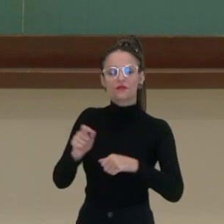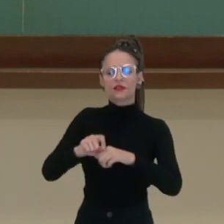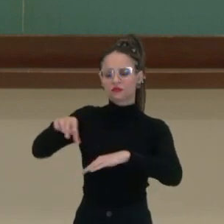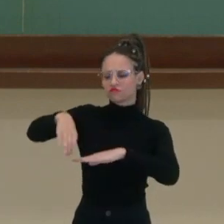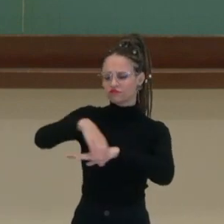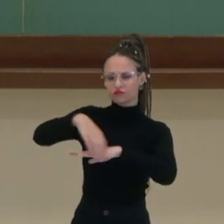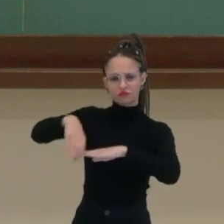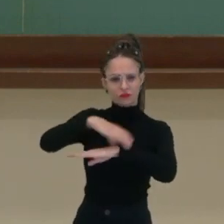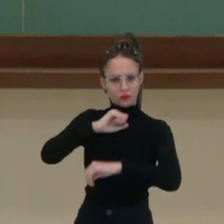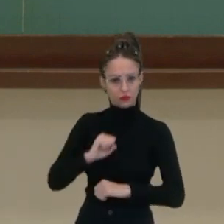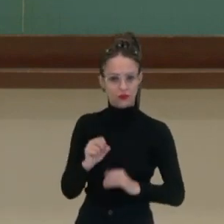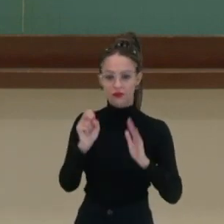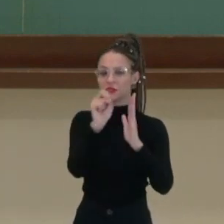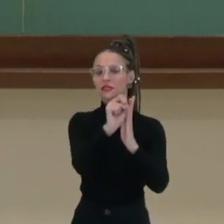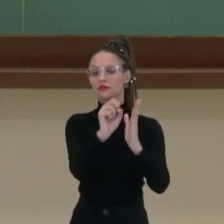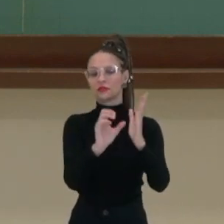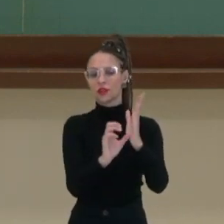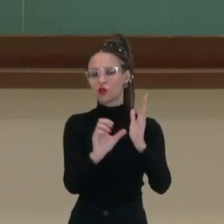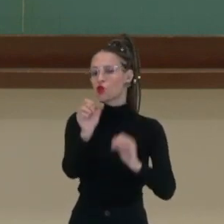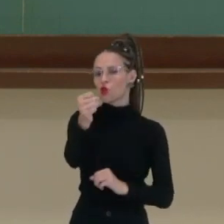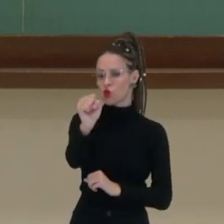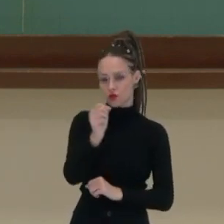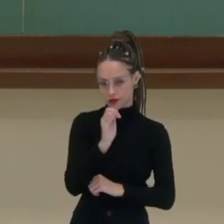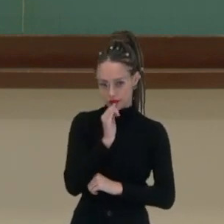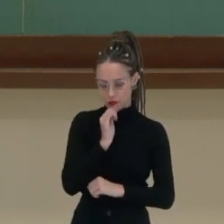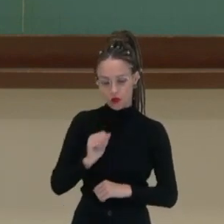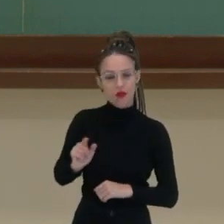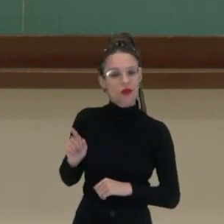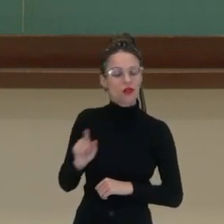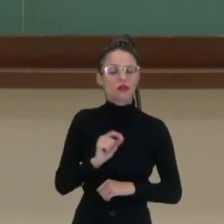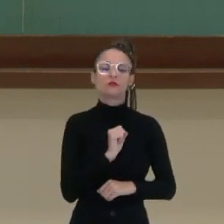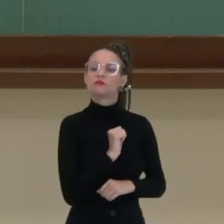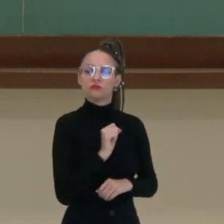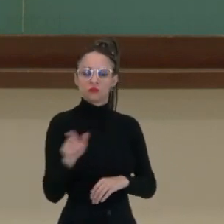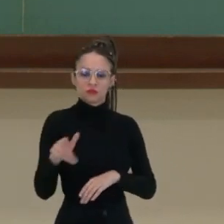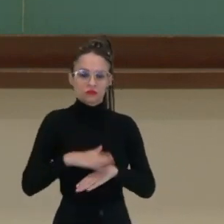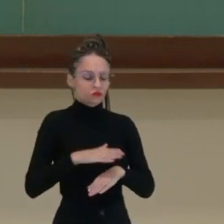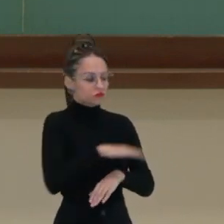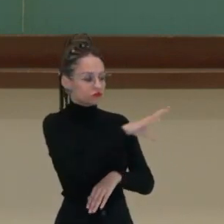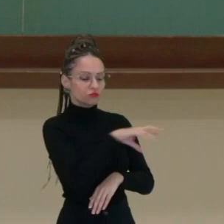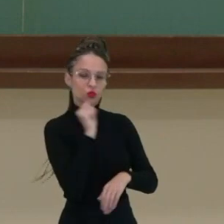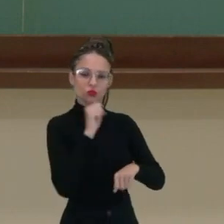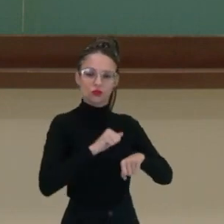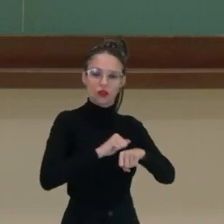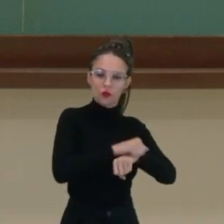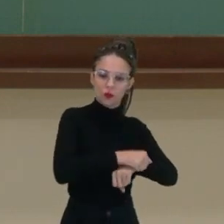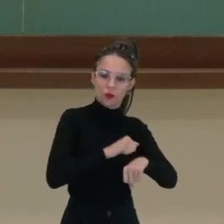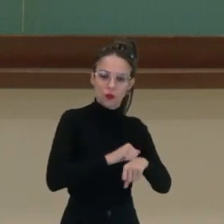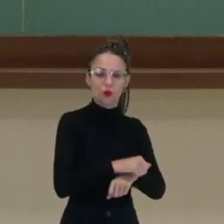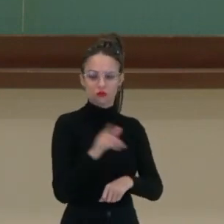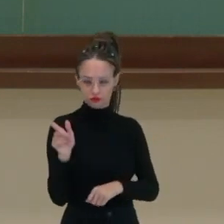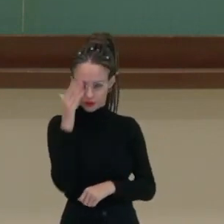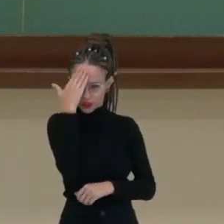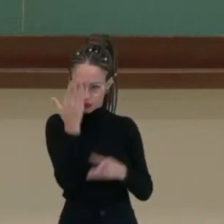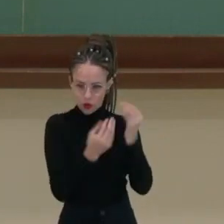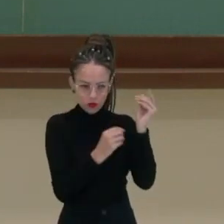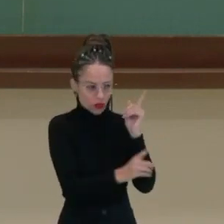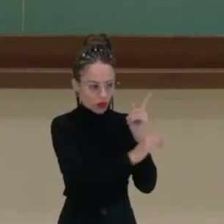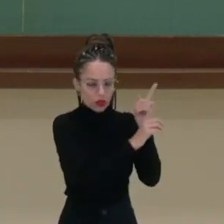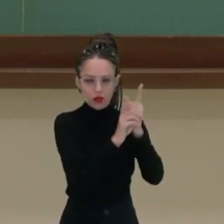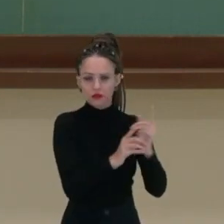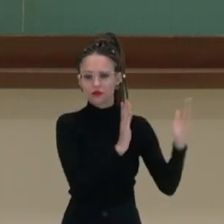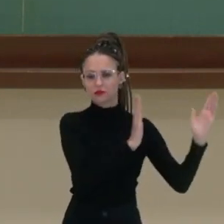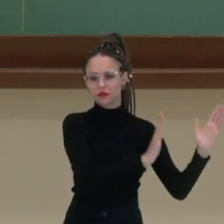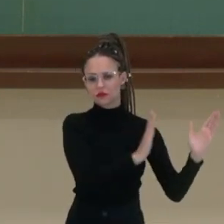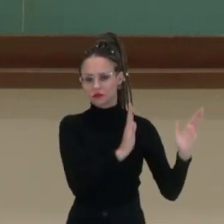sandália, lá no século VIII. Então ele pega o couro, ele sabe como tratar o couro, tudo o